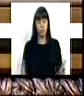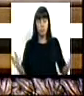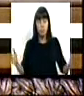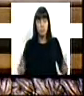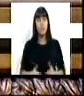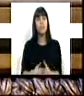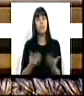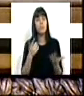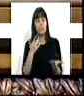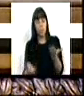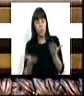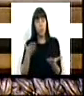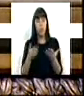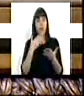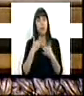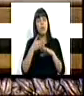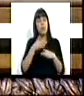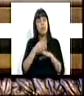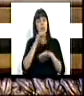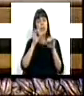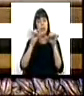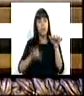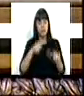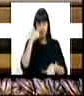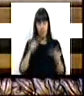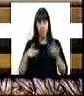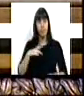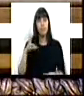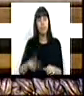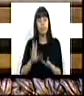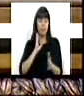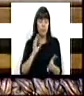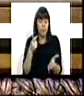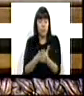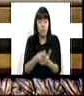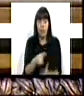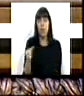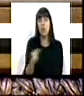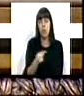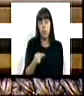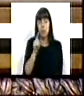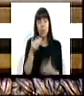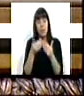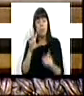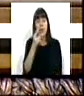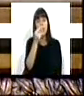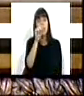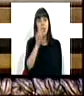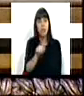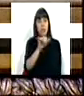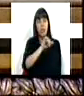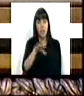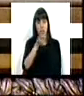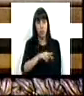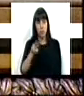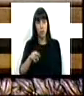Portanto, como balanço desta intervenção, os contribuintes portugueses vão ter de pagar, no mínimo, mais de